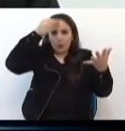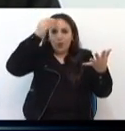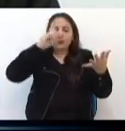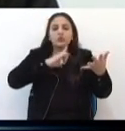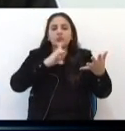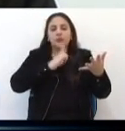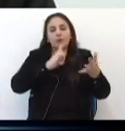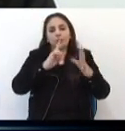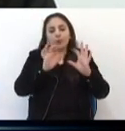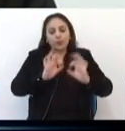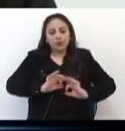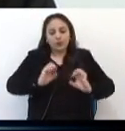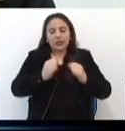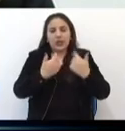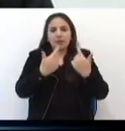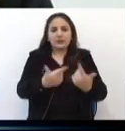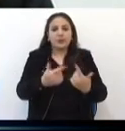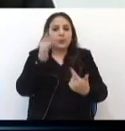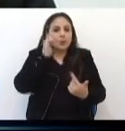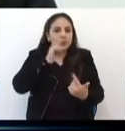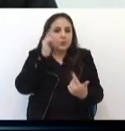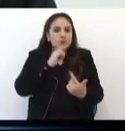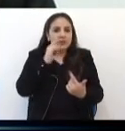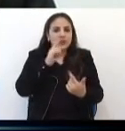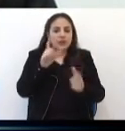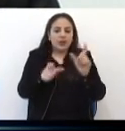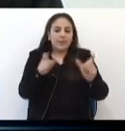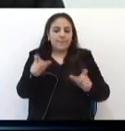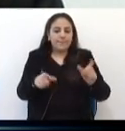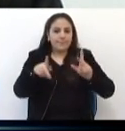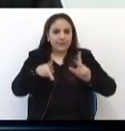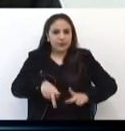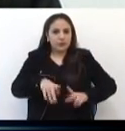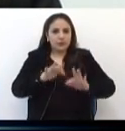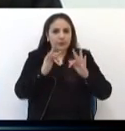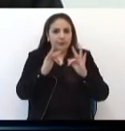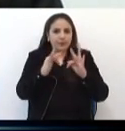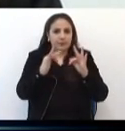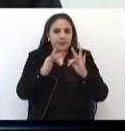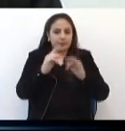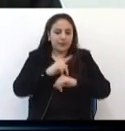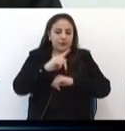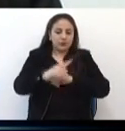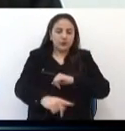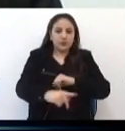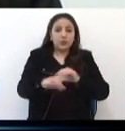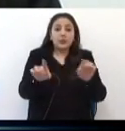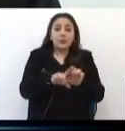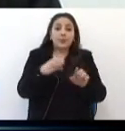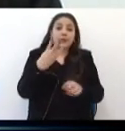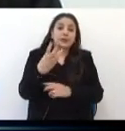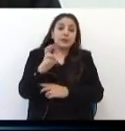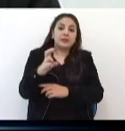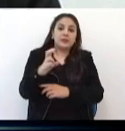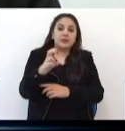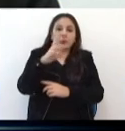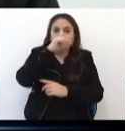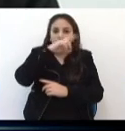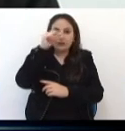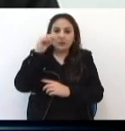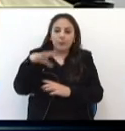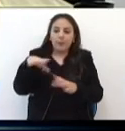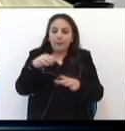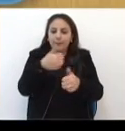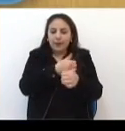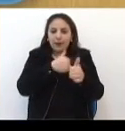tem projetos e ações para o cliente de Passo Fundo, né, para a comunidade de Passo Fundo, como para os 35 municípios